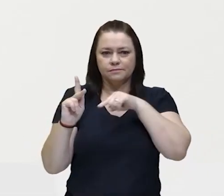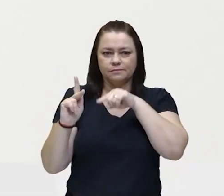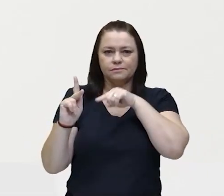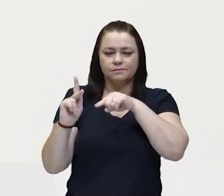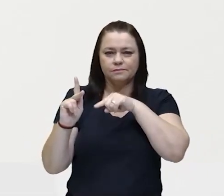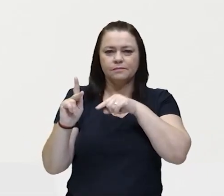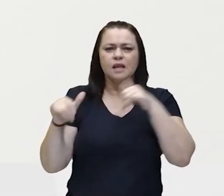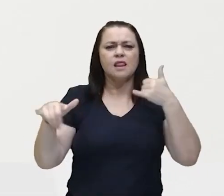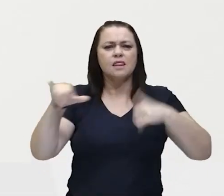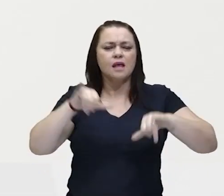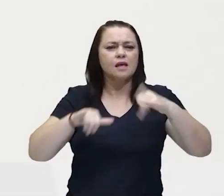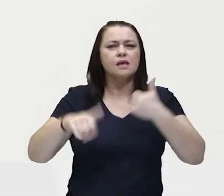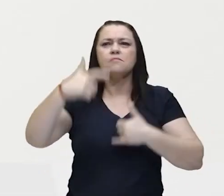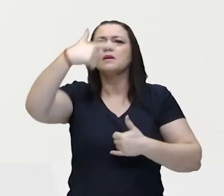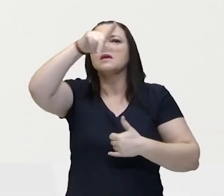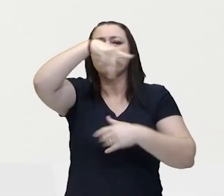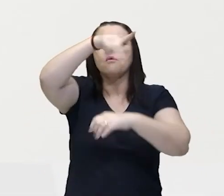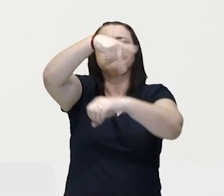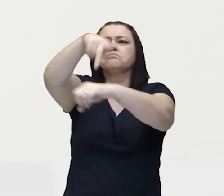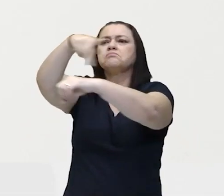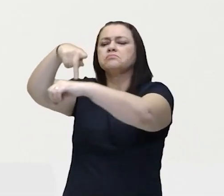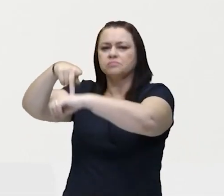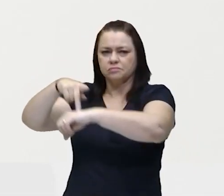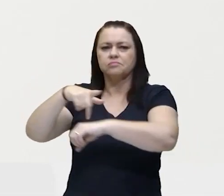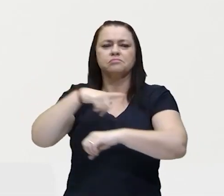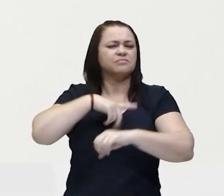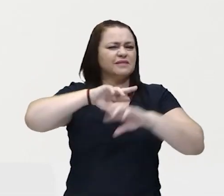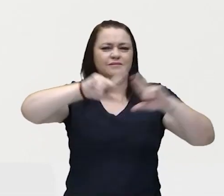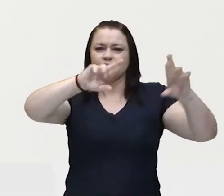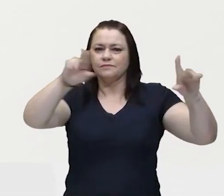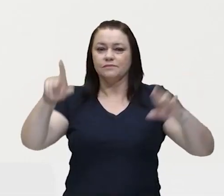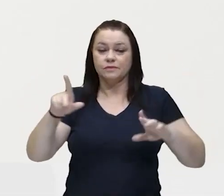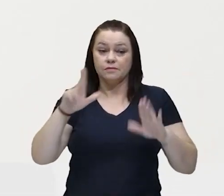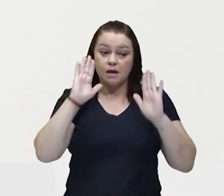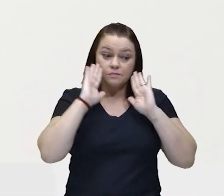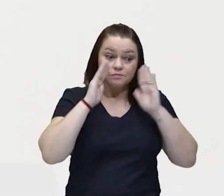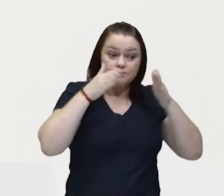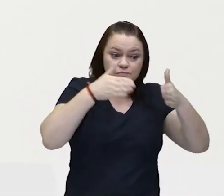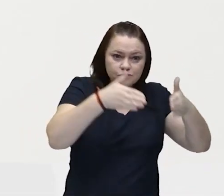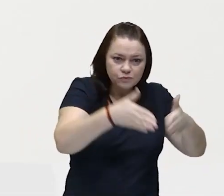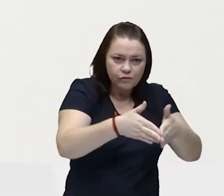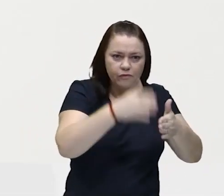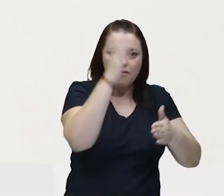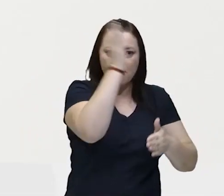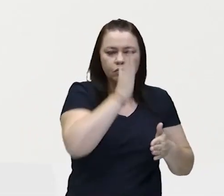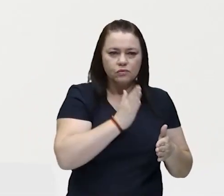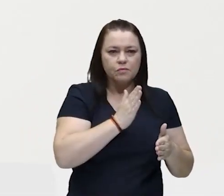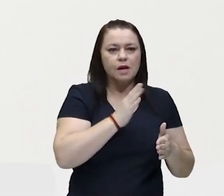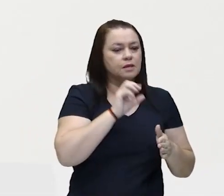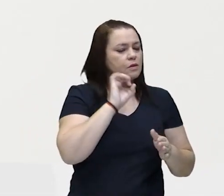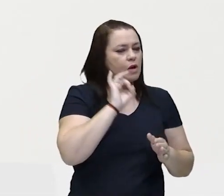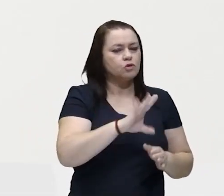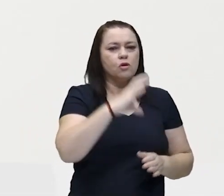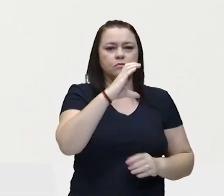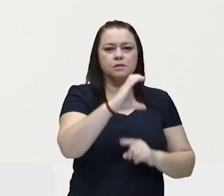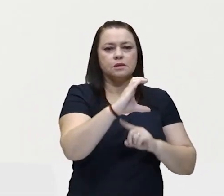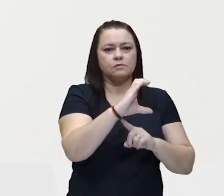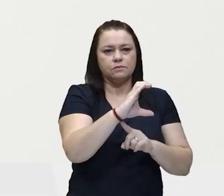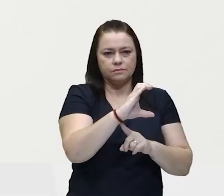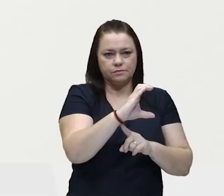química e em alguns outros países. Então, nós temos várias escalas. No Brasil, que é o que nos interessa, nós vamos trabalhar com a escala o quê?